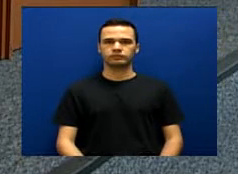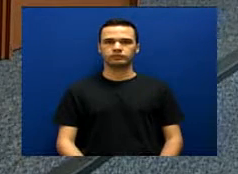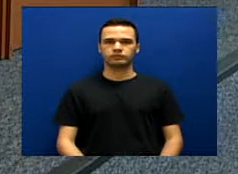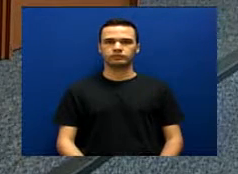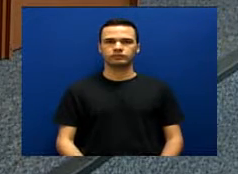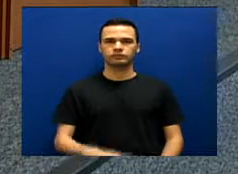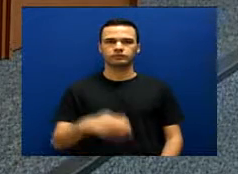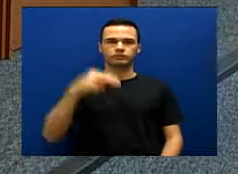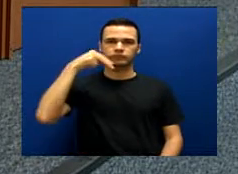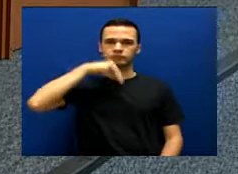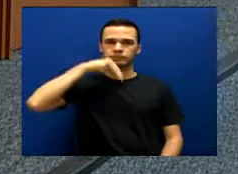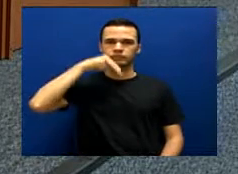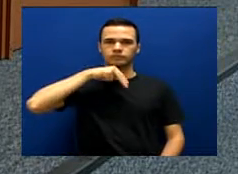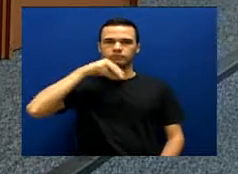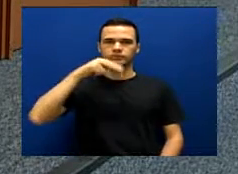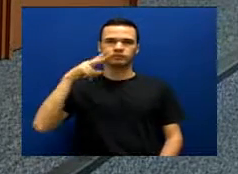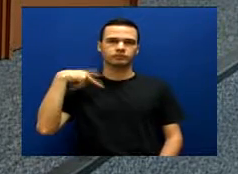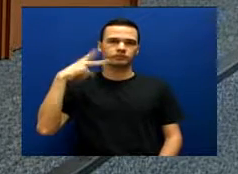Anselmo.